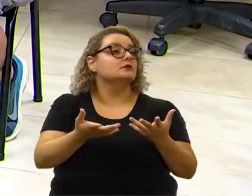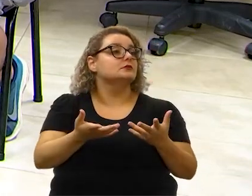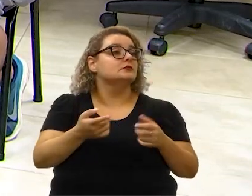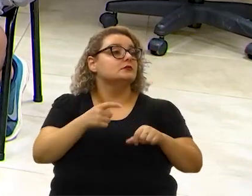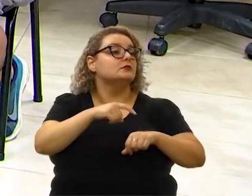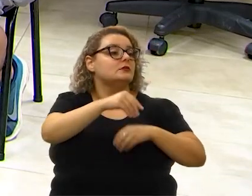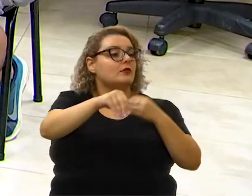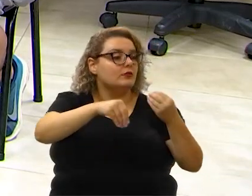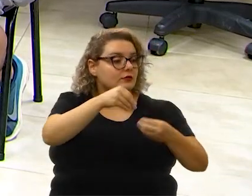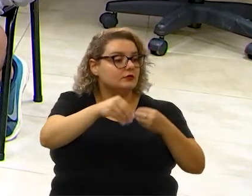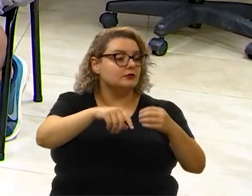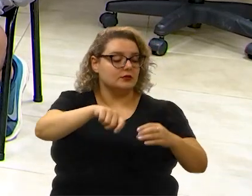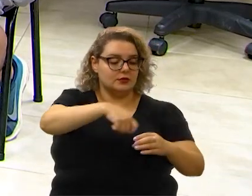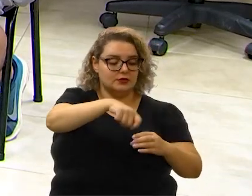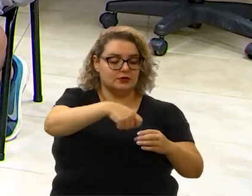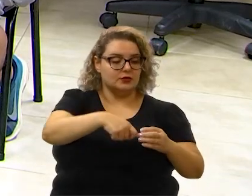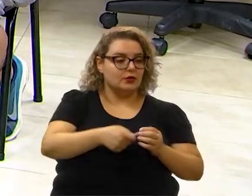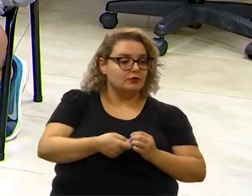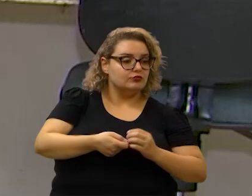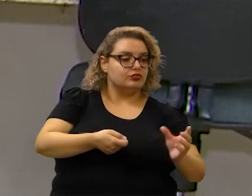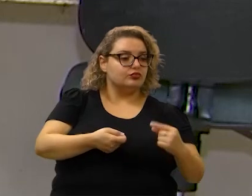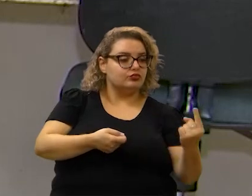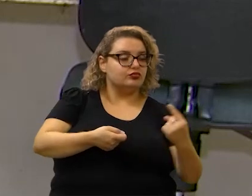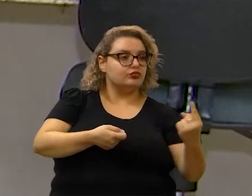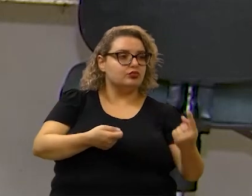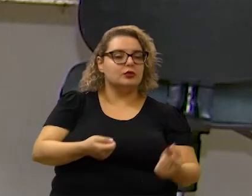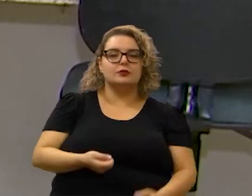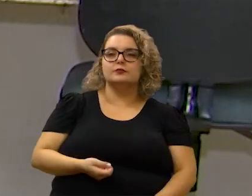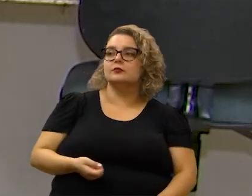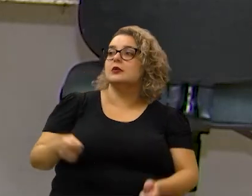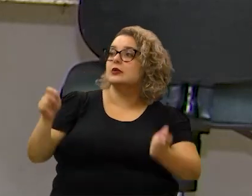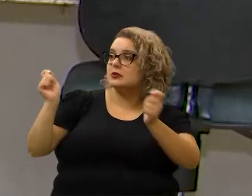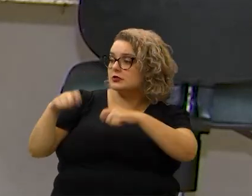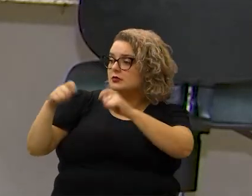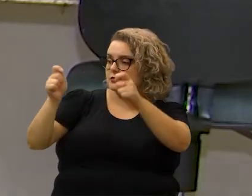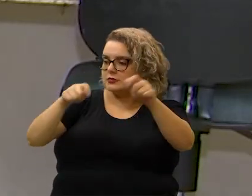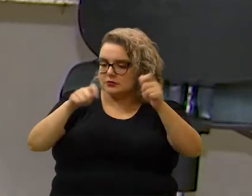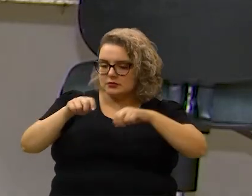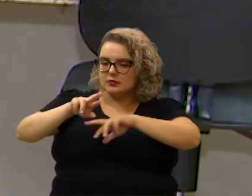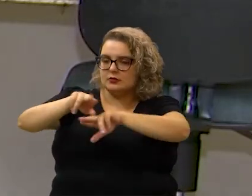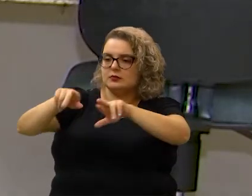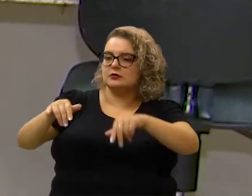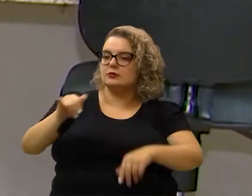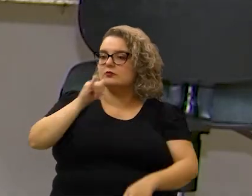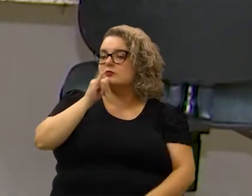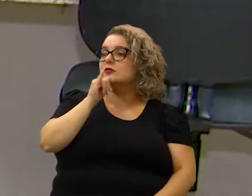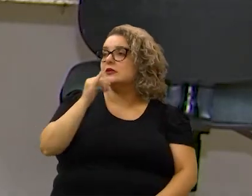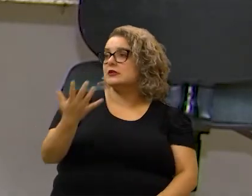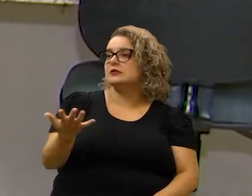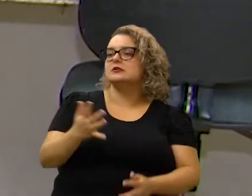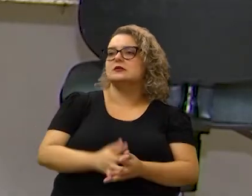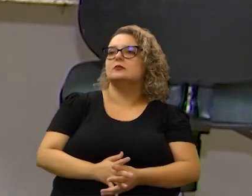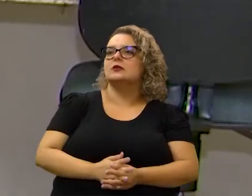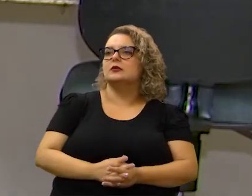é, envolvendo essa questão do peão, por exemplo? Ó, as competências foram diferentes. Então, por exemplo,